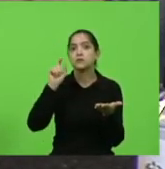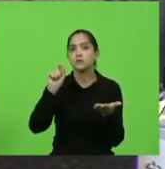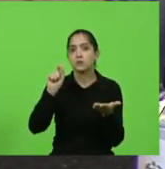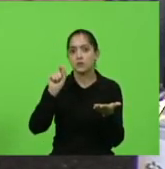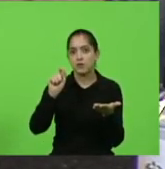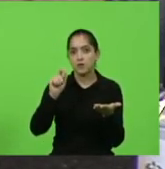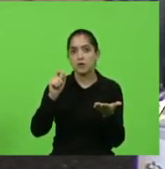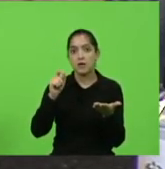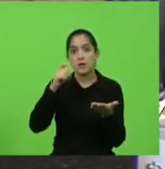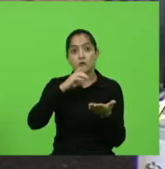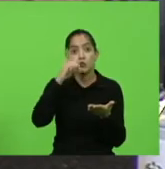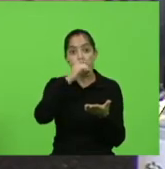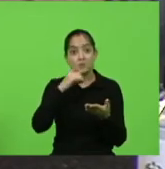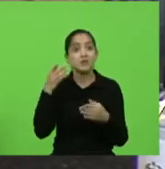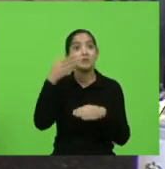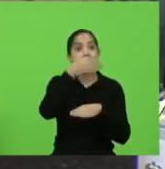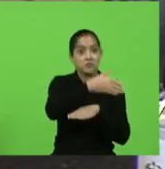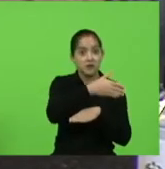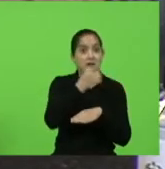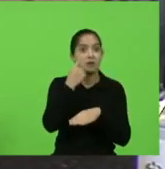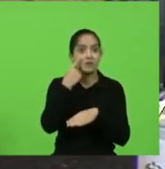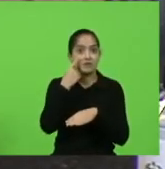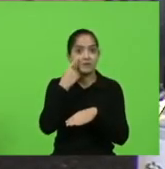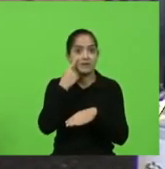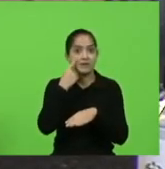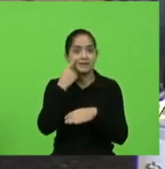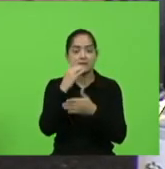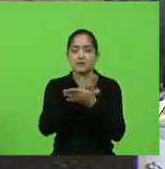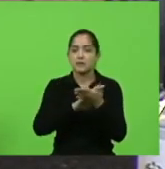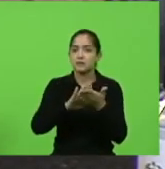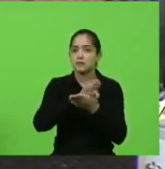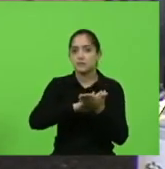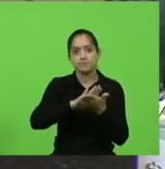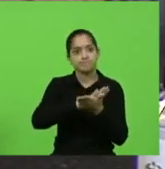lá agora domingo para ir almoçar com os pescadores do Farol. Nada.